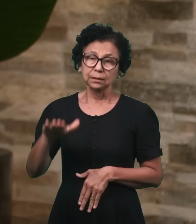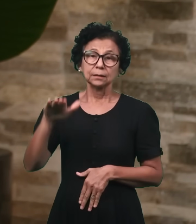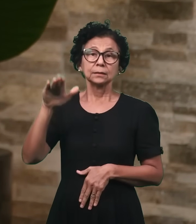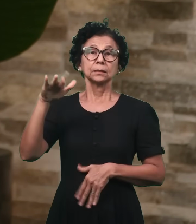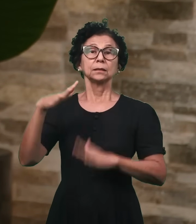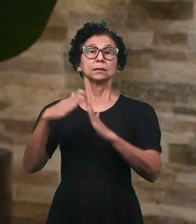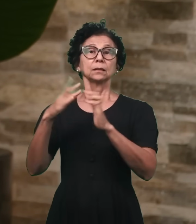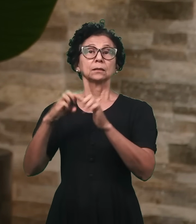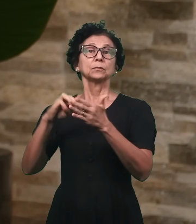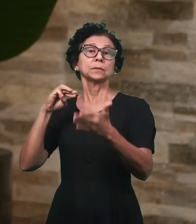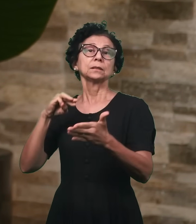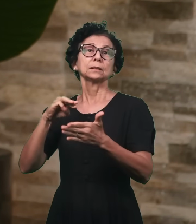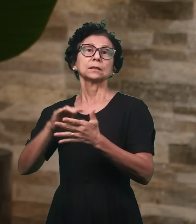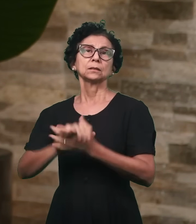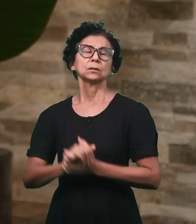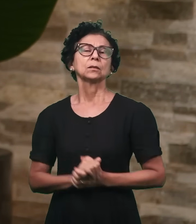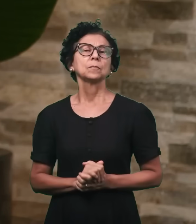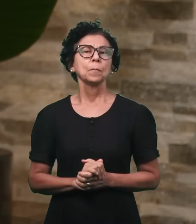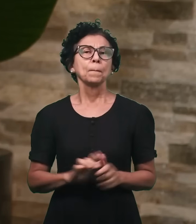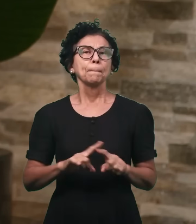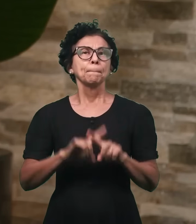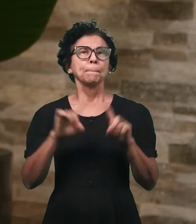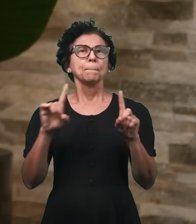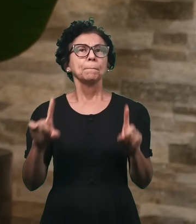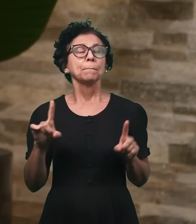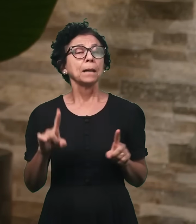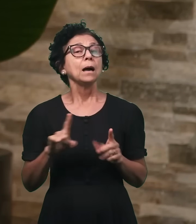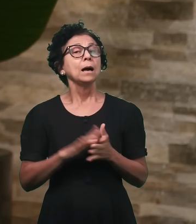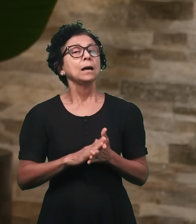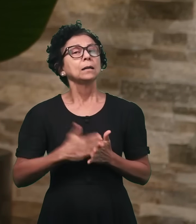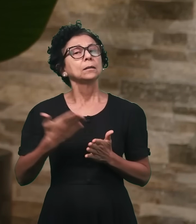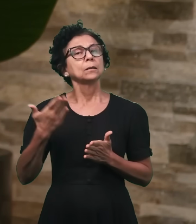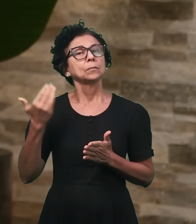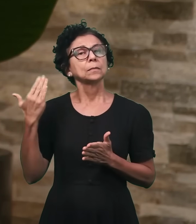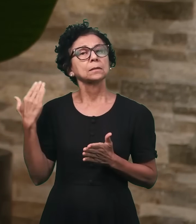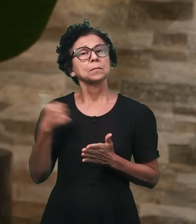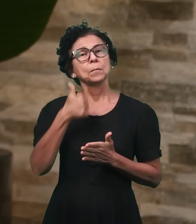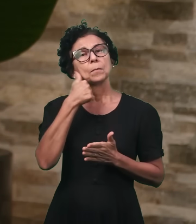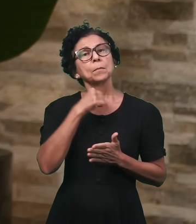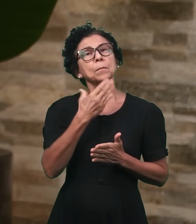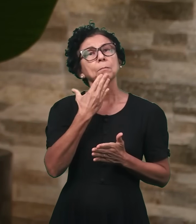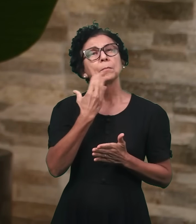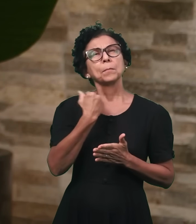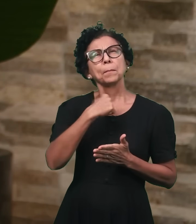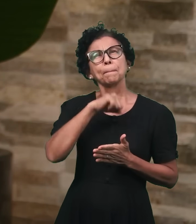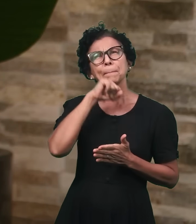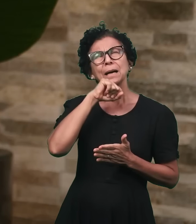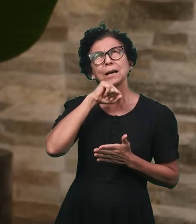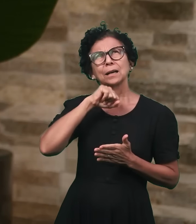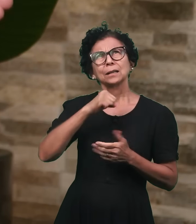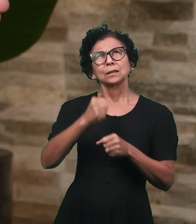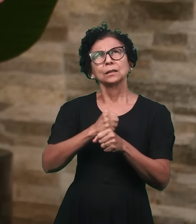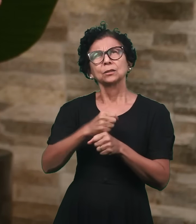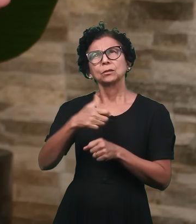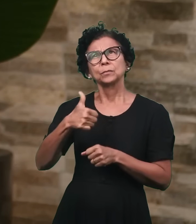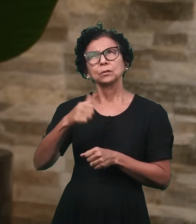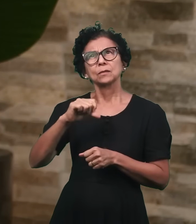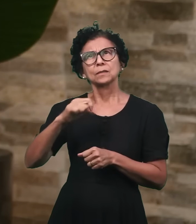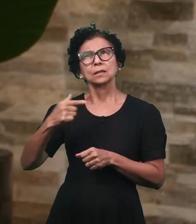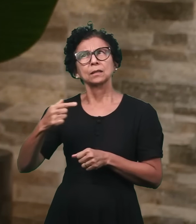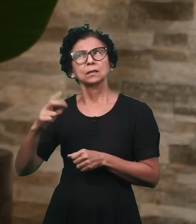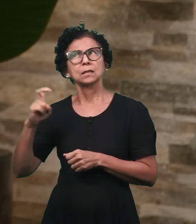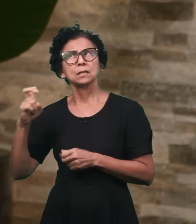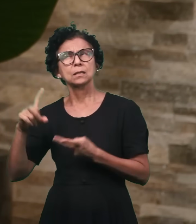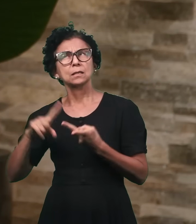isso antecede ao meu nascimento. Os meus pais vieram, o meu pai em 1975, a minha